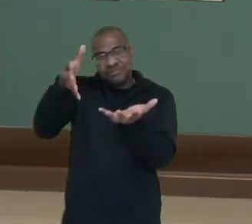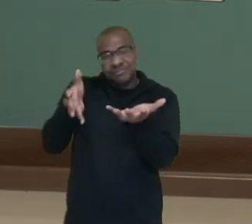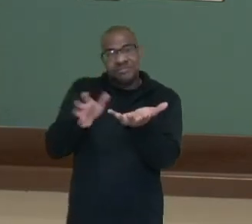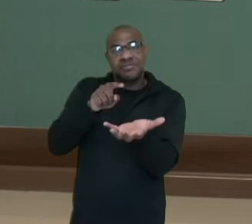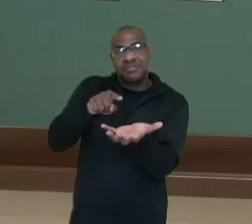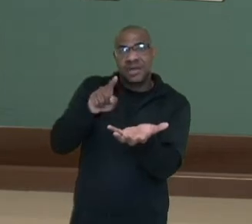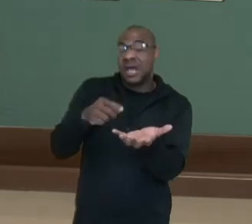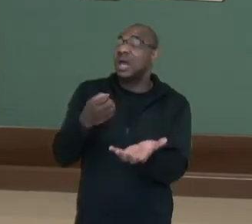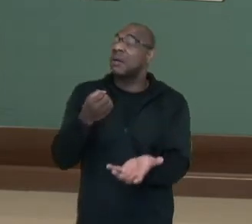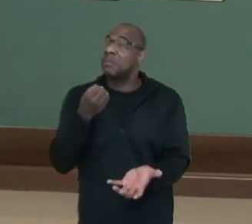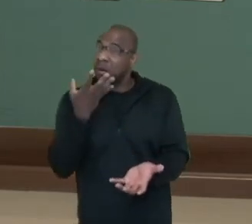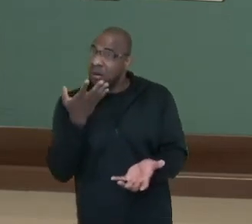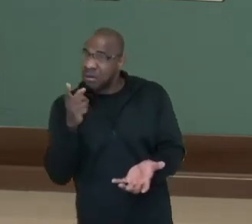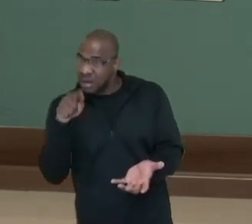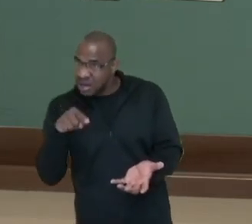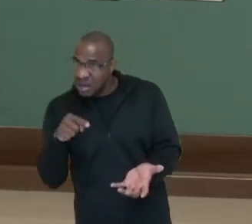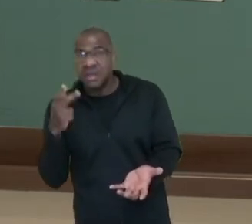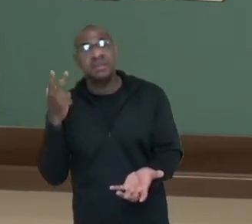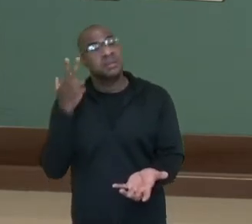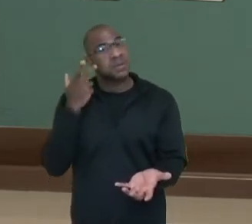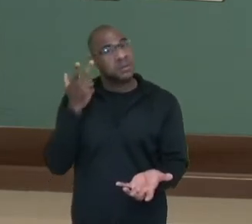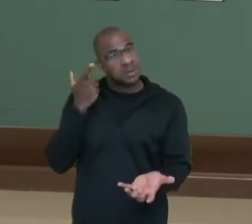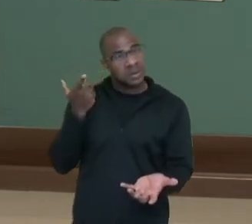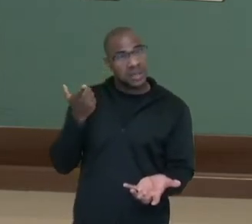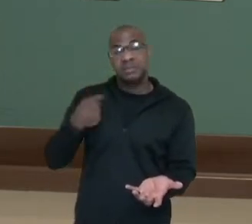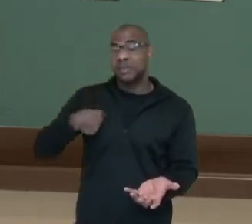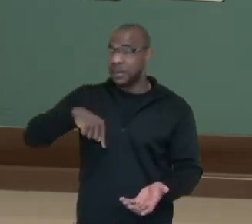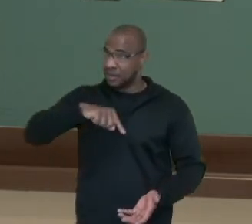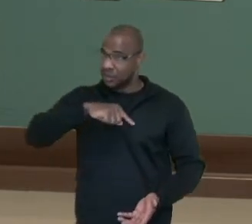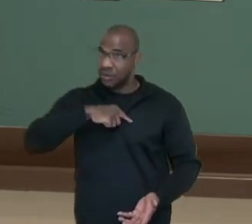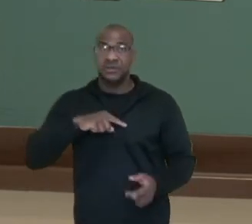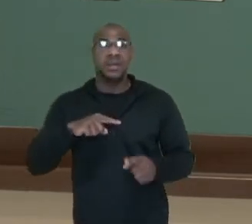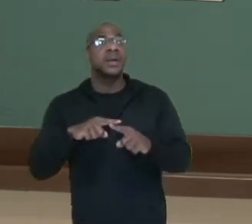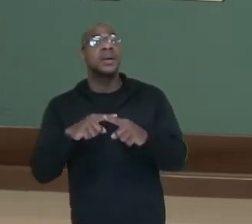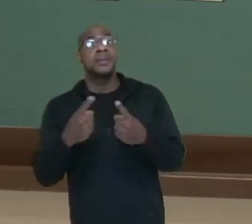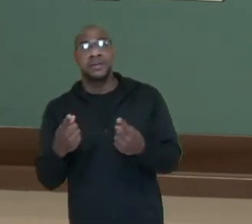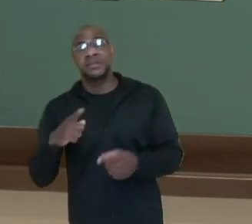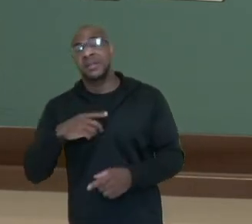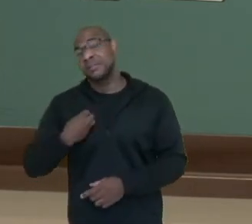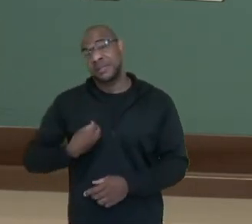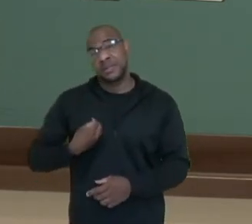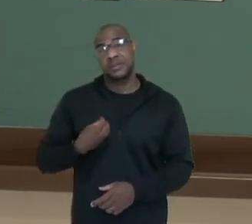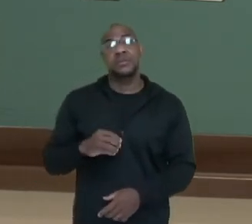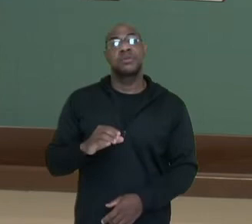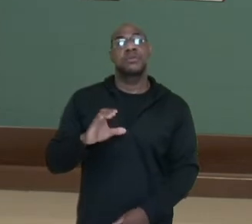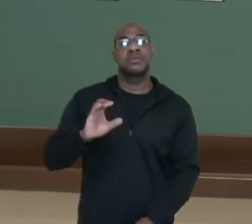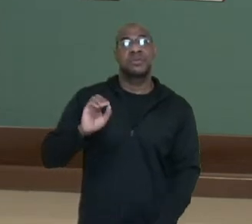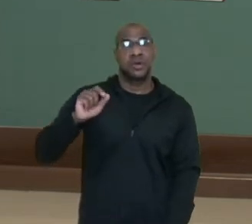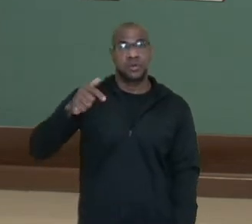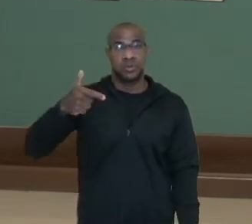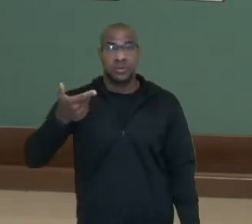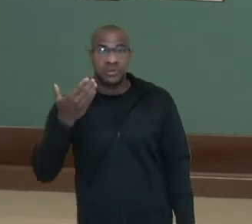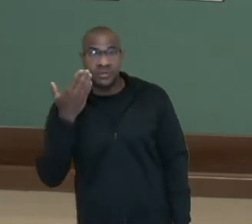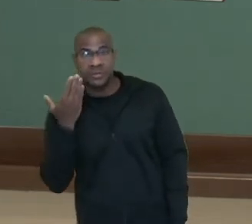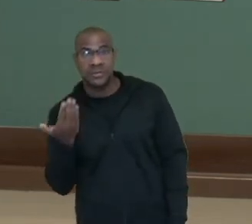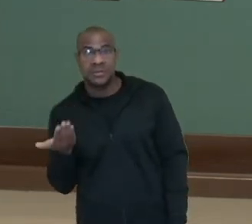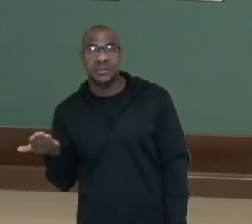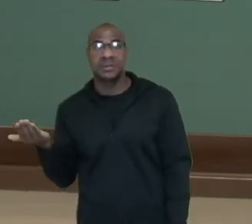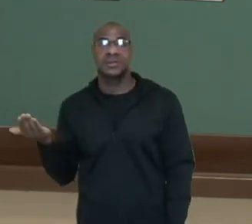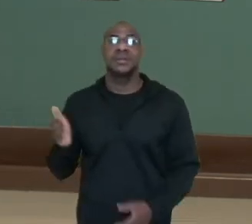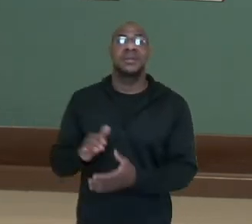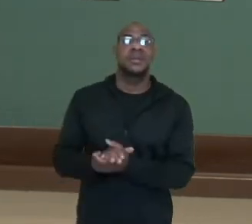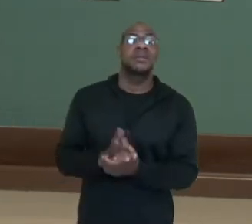algo bom? Naturalmente, ele é bom para nós e conta com a presença do gás carbônico. No entanto, quando ele